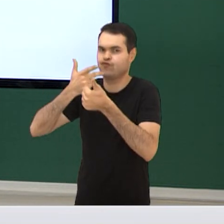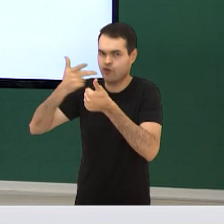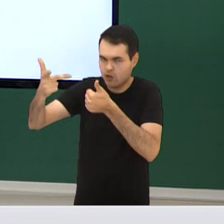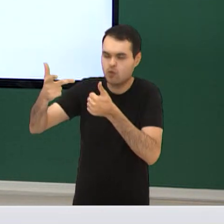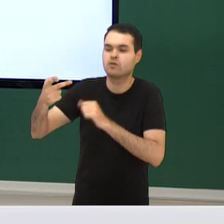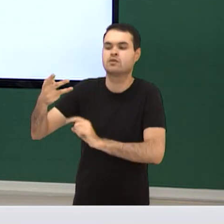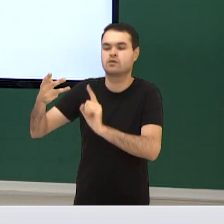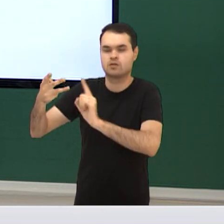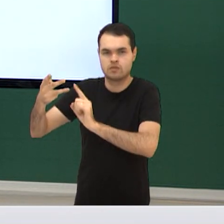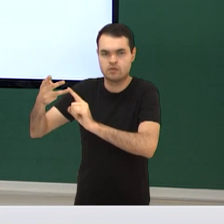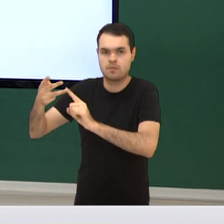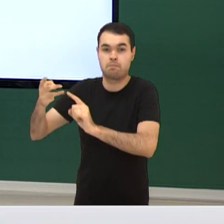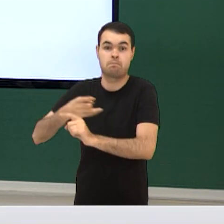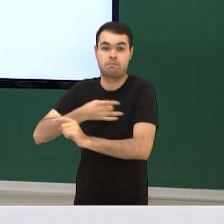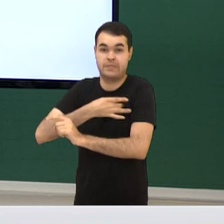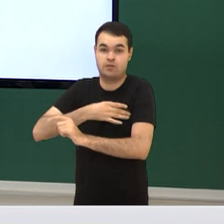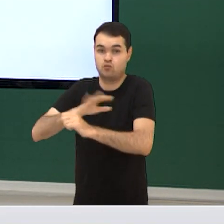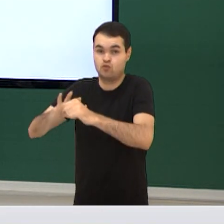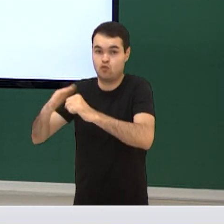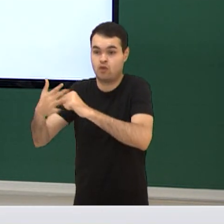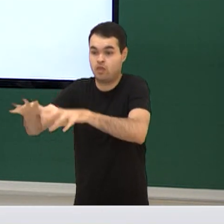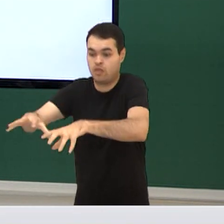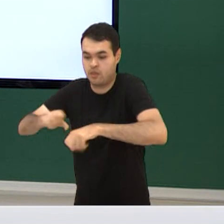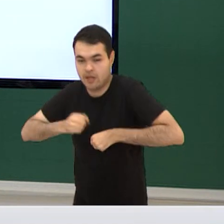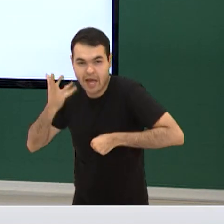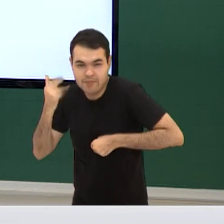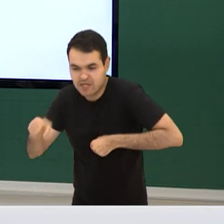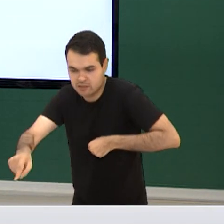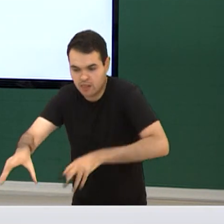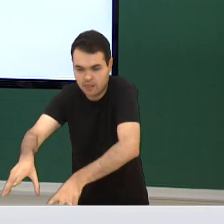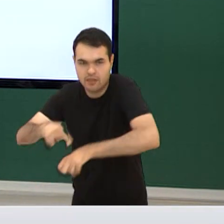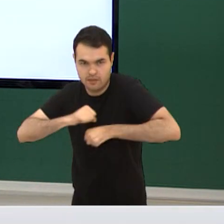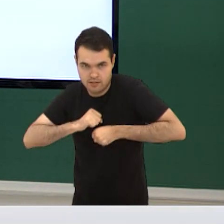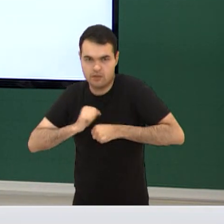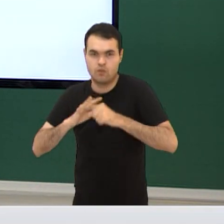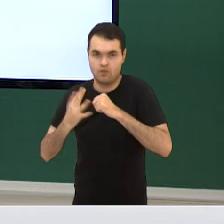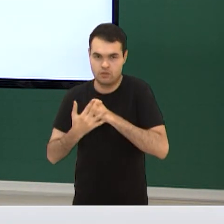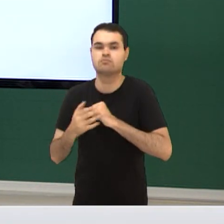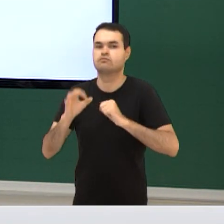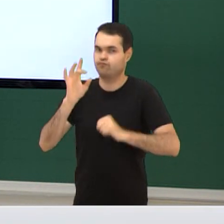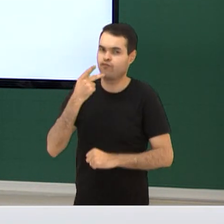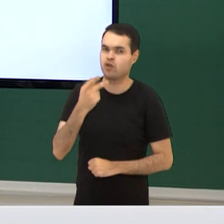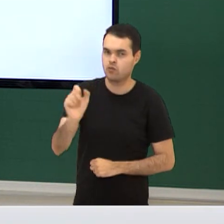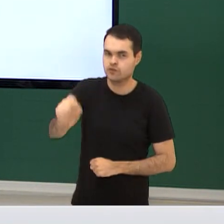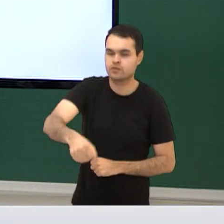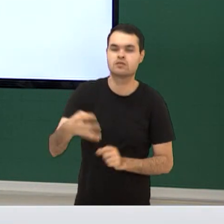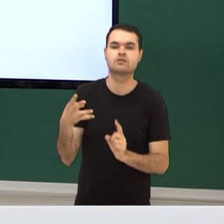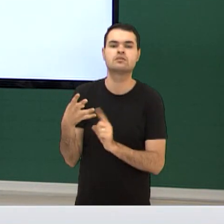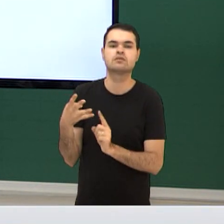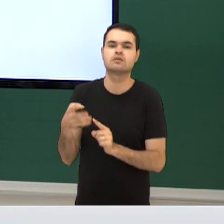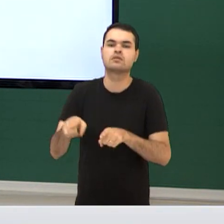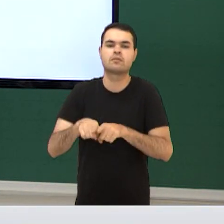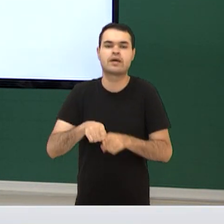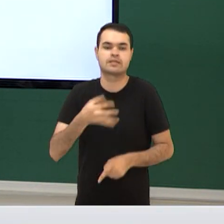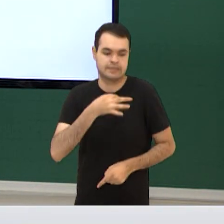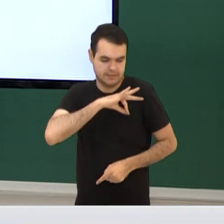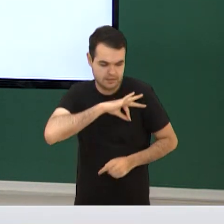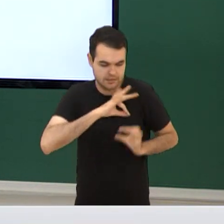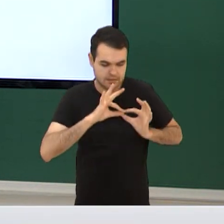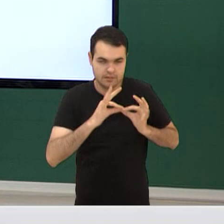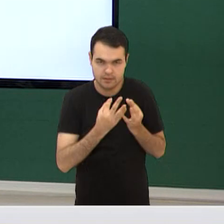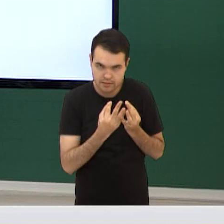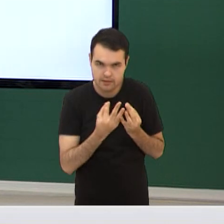marcou? A, B ou C ou D? Resposta certa é a letra B. Muito bem, se você marcou a letra